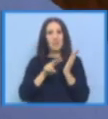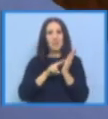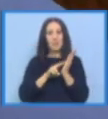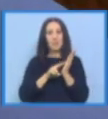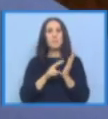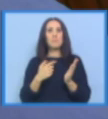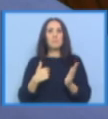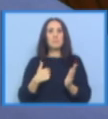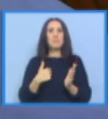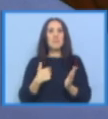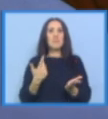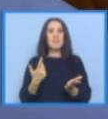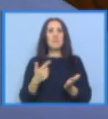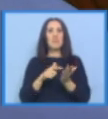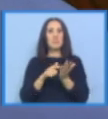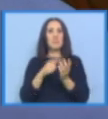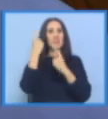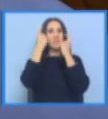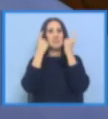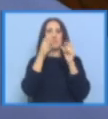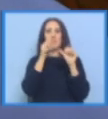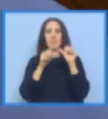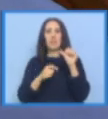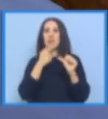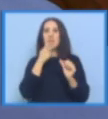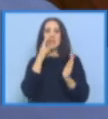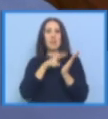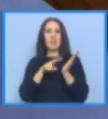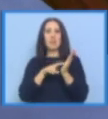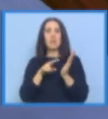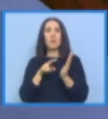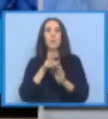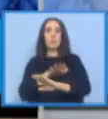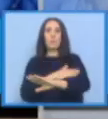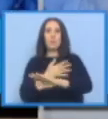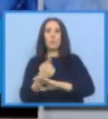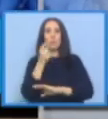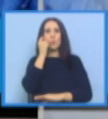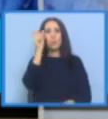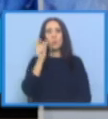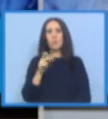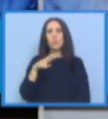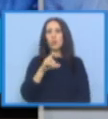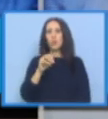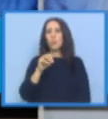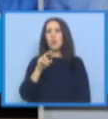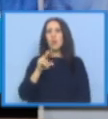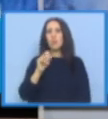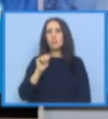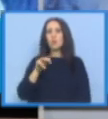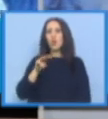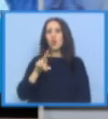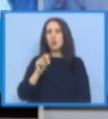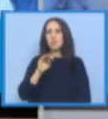só posso falar desta reflexão lendo um poema do António Ramos Rosa, que diz o